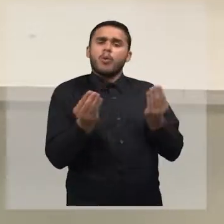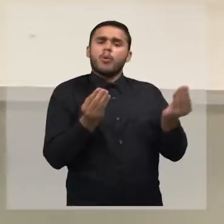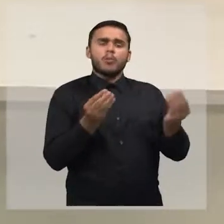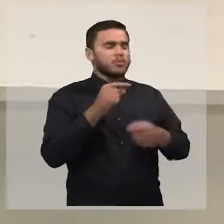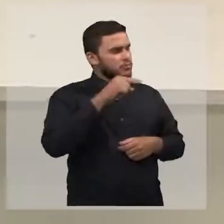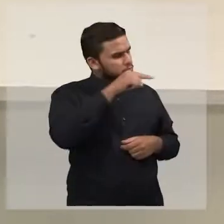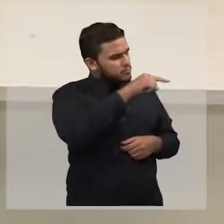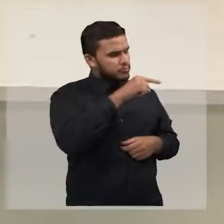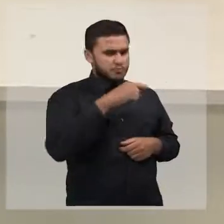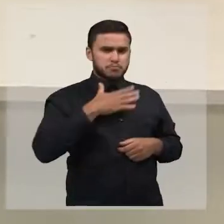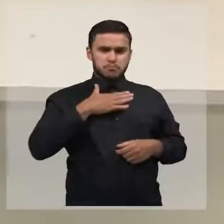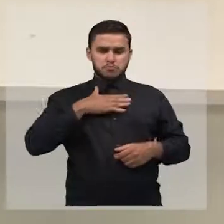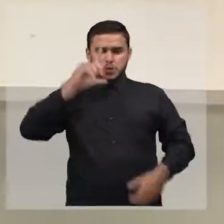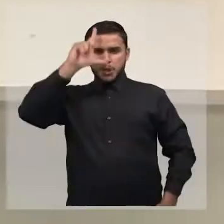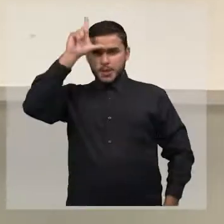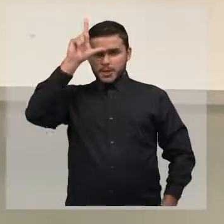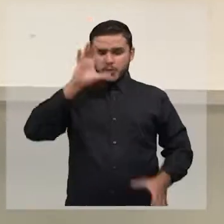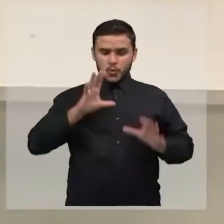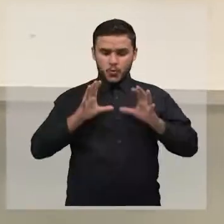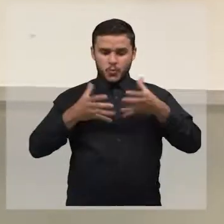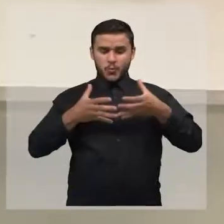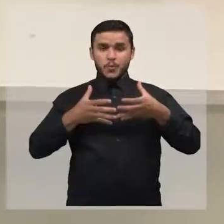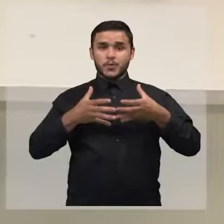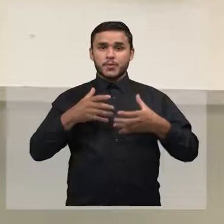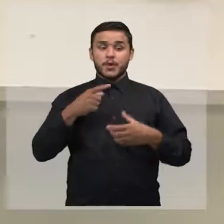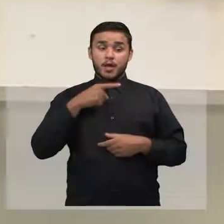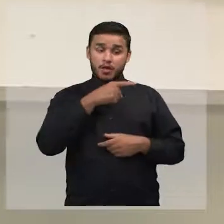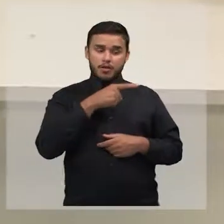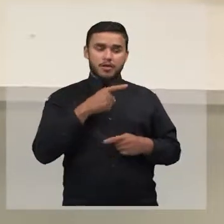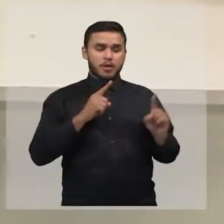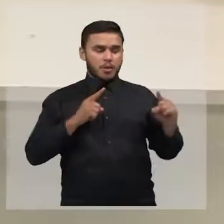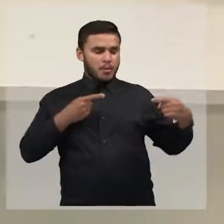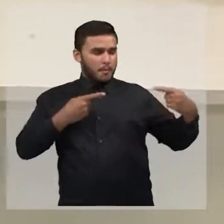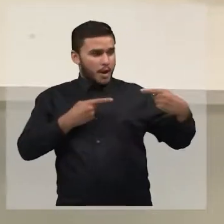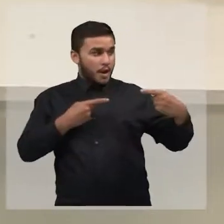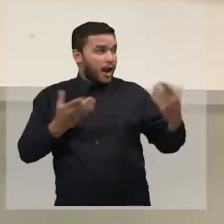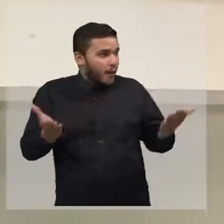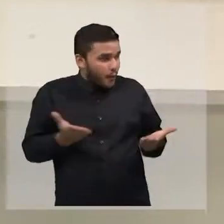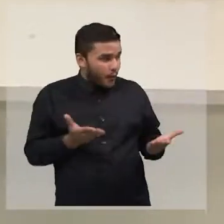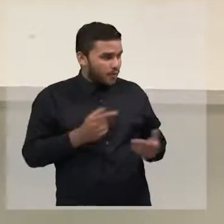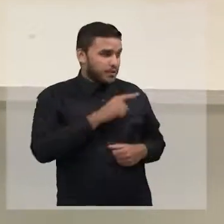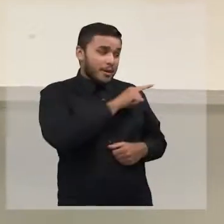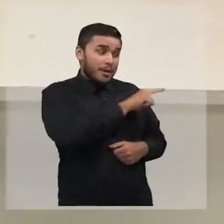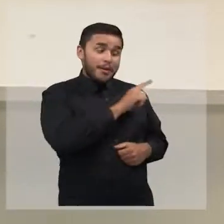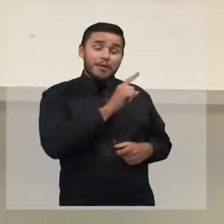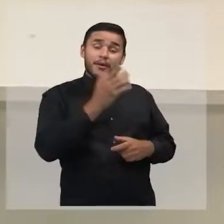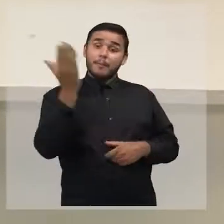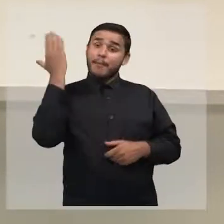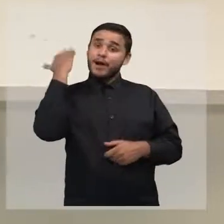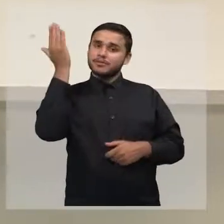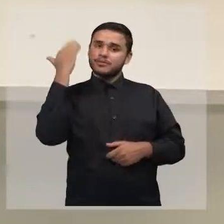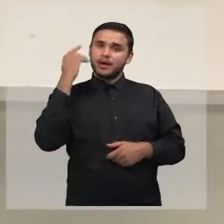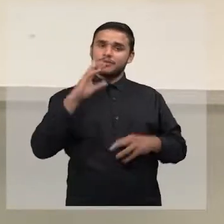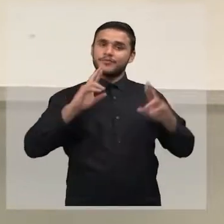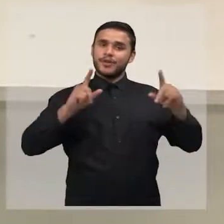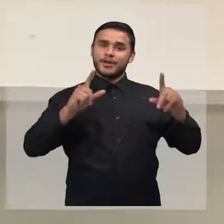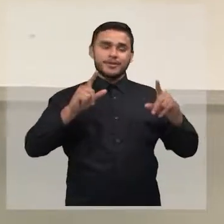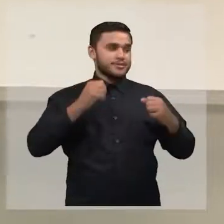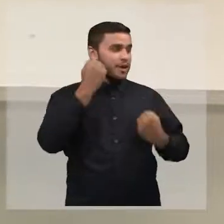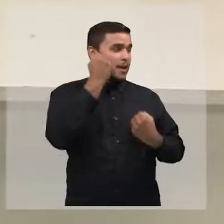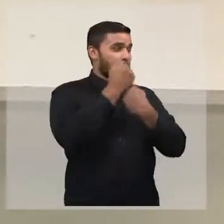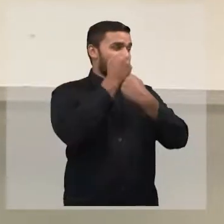de trabalhar na liderança de um governo, na situação, e hoje está numa